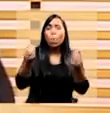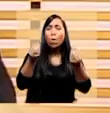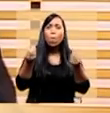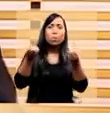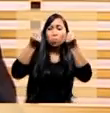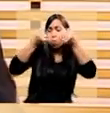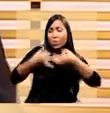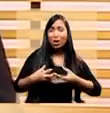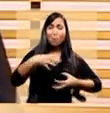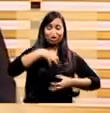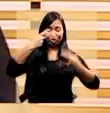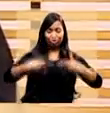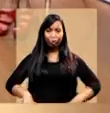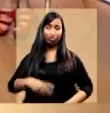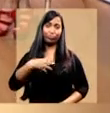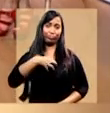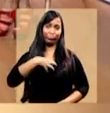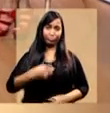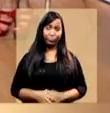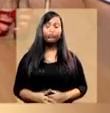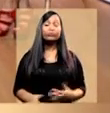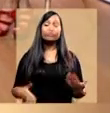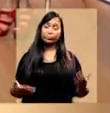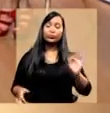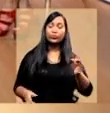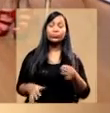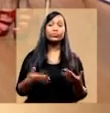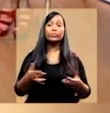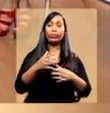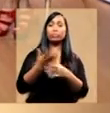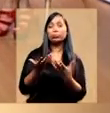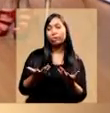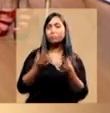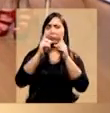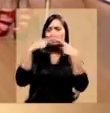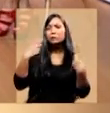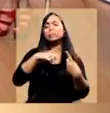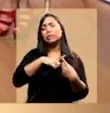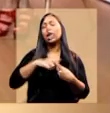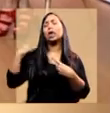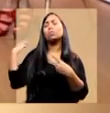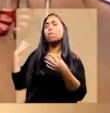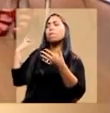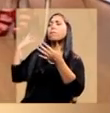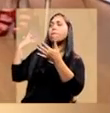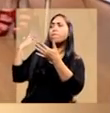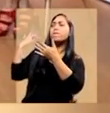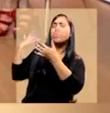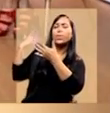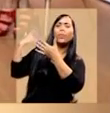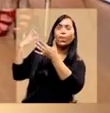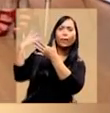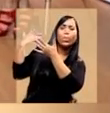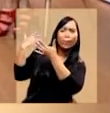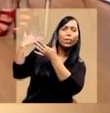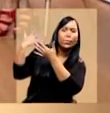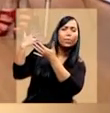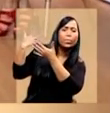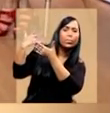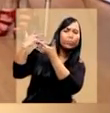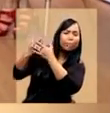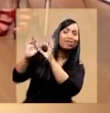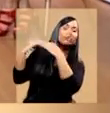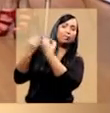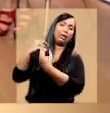sabe lidar com as emoções. Realmente. Essa violência tem toda uma história familiar atrás, né? Isso aí a